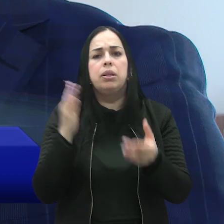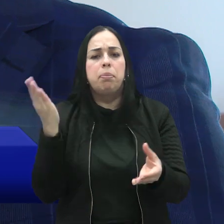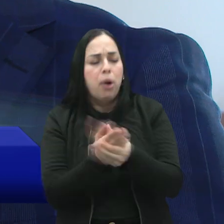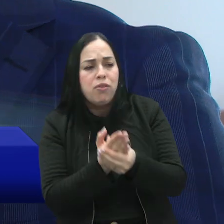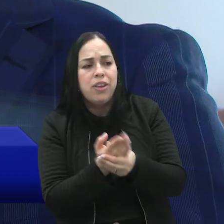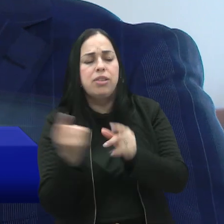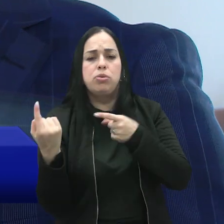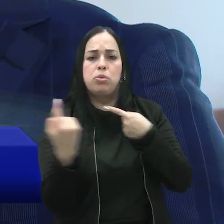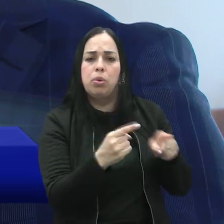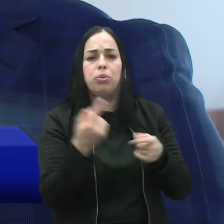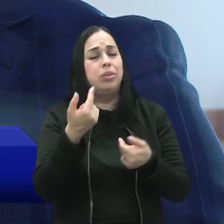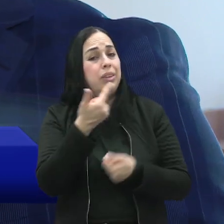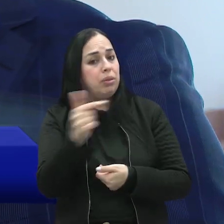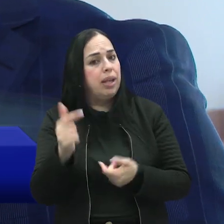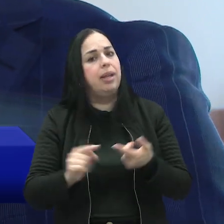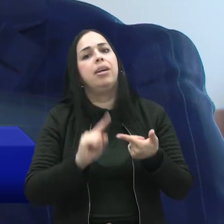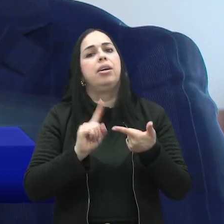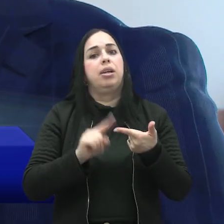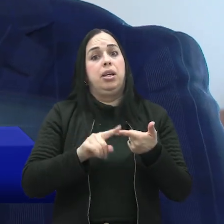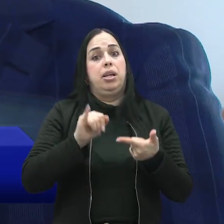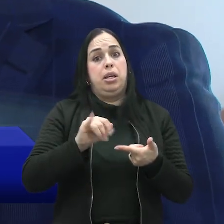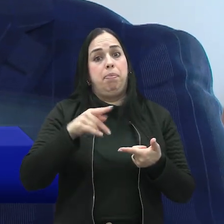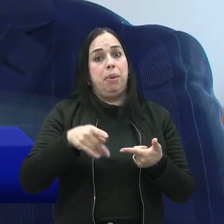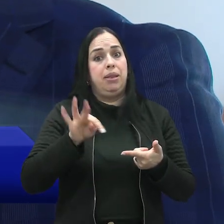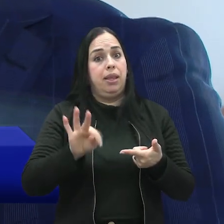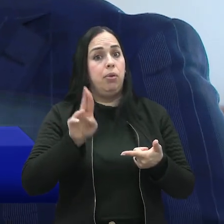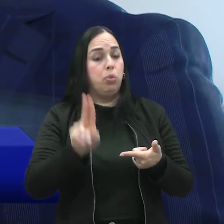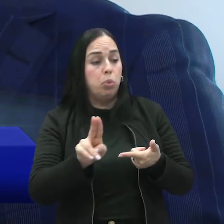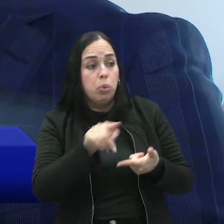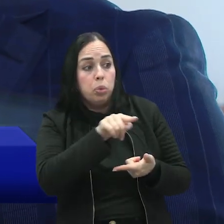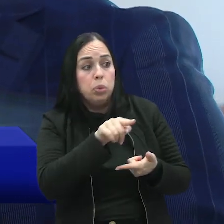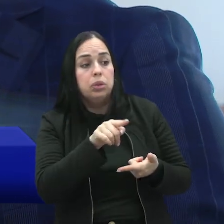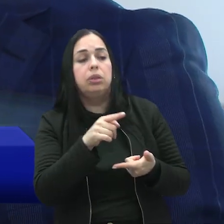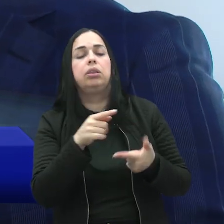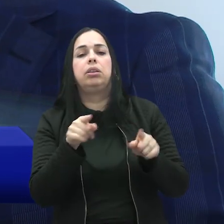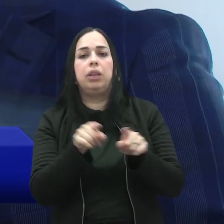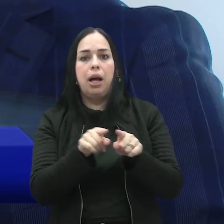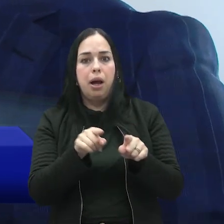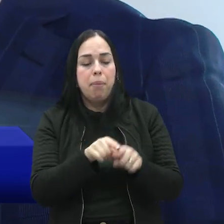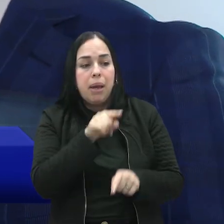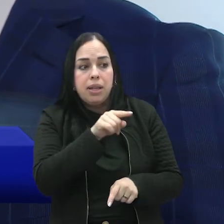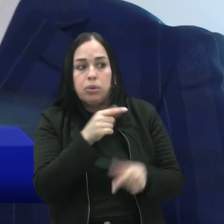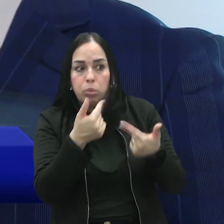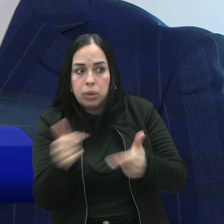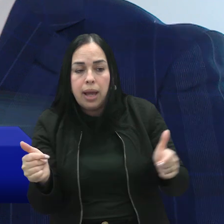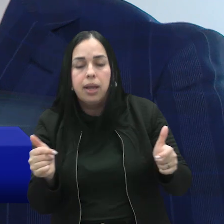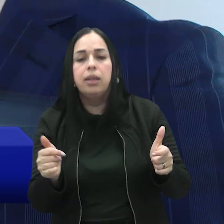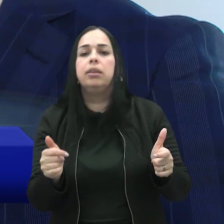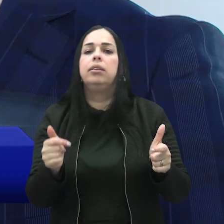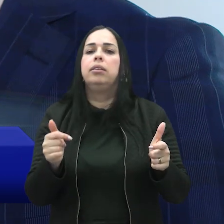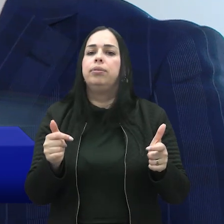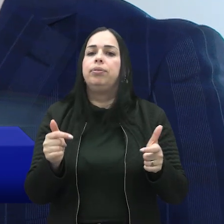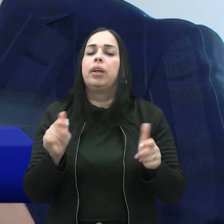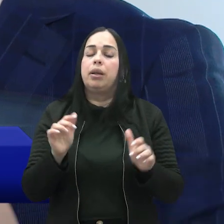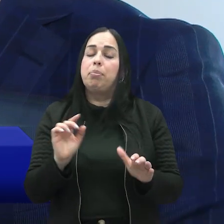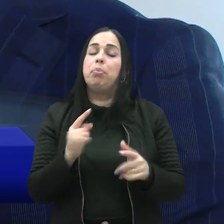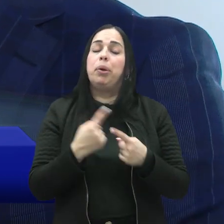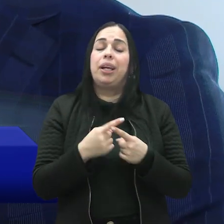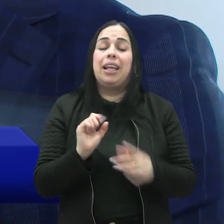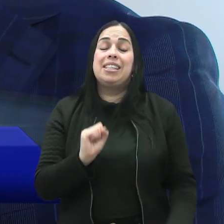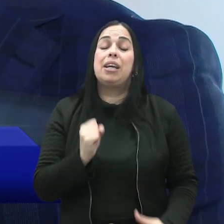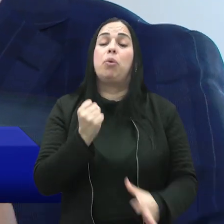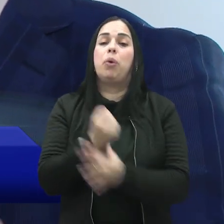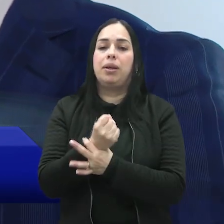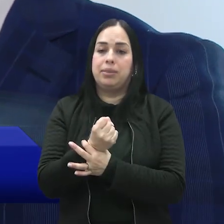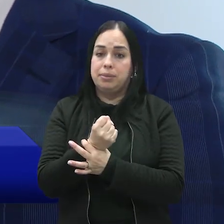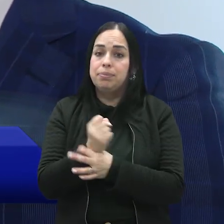se não tem débitos de IPTU, porque principalmente o débito de IPTU continua com o comprador que adquire isso. Então isso dá uma maior garantia